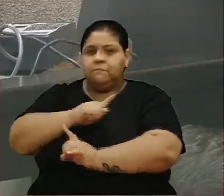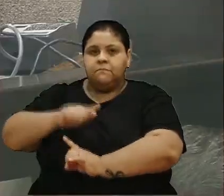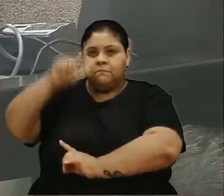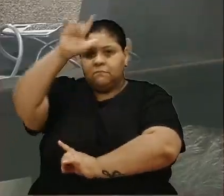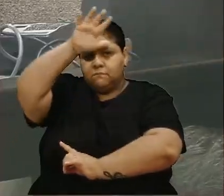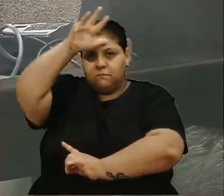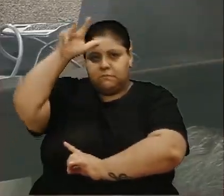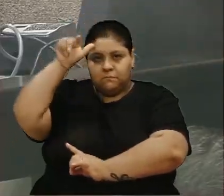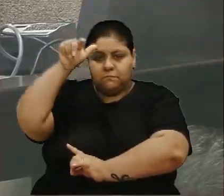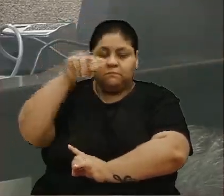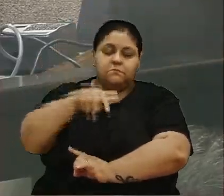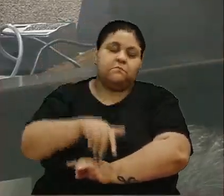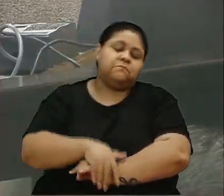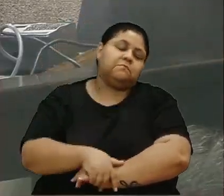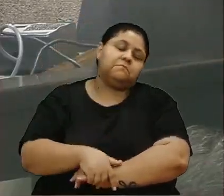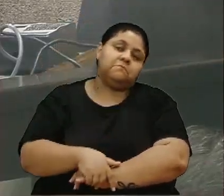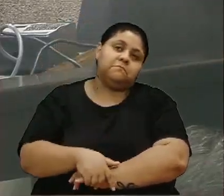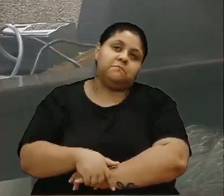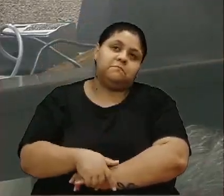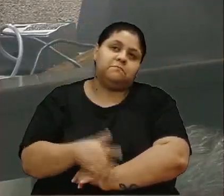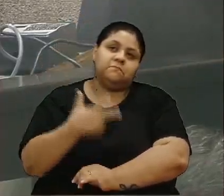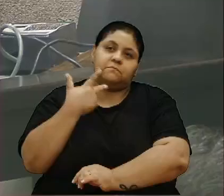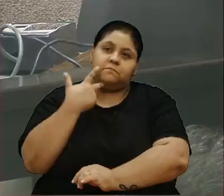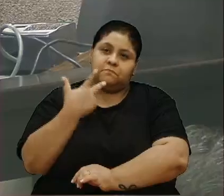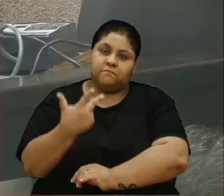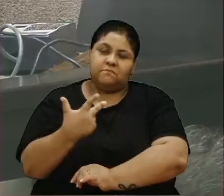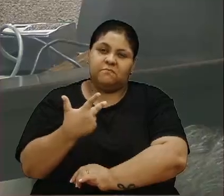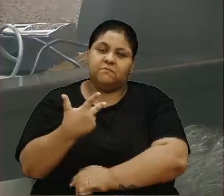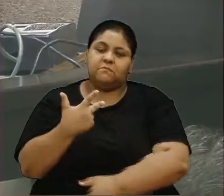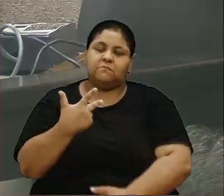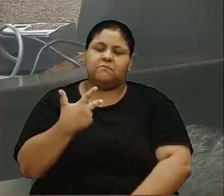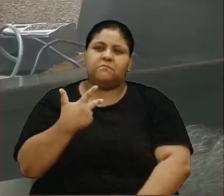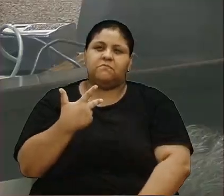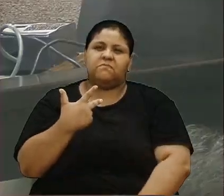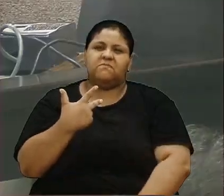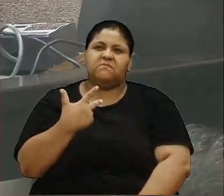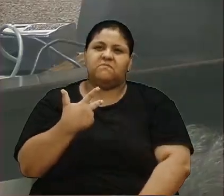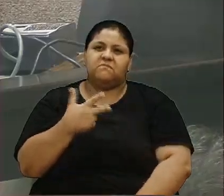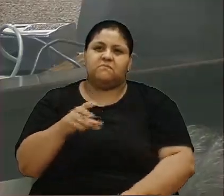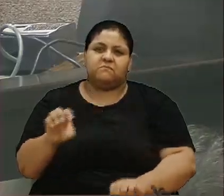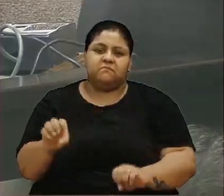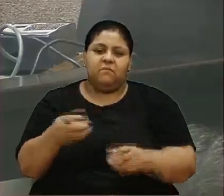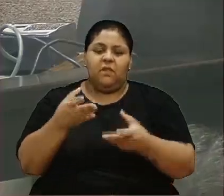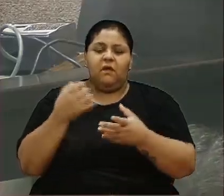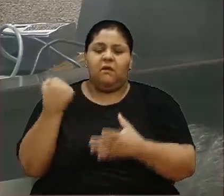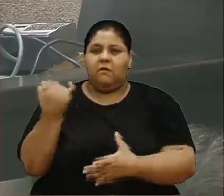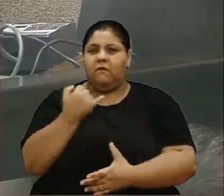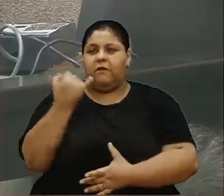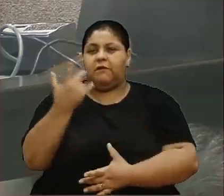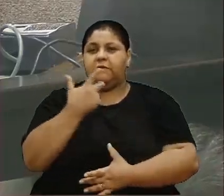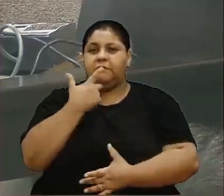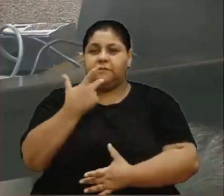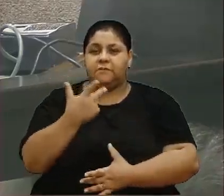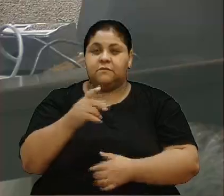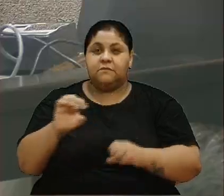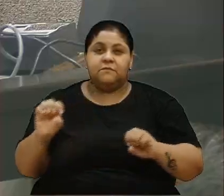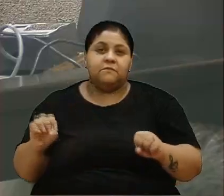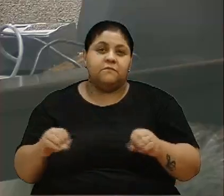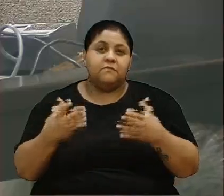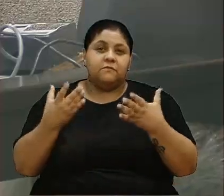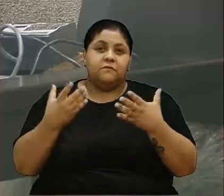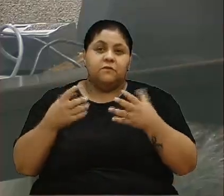municipal. Falando nessa parte da festa importante, eu vou falar da festa